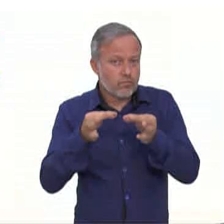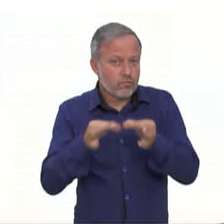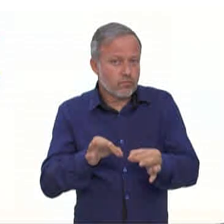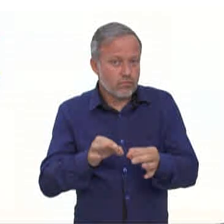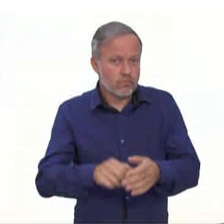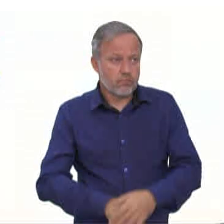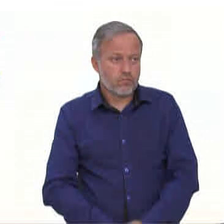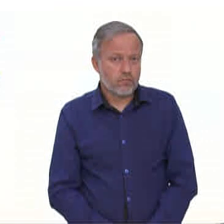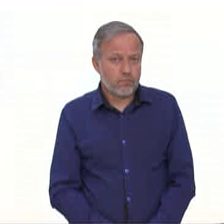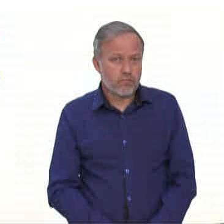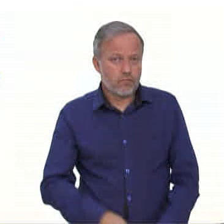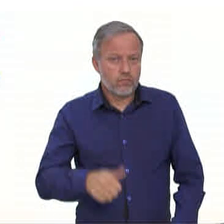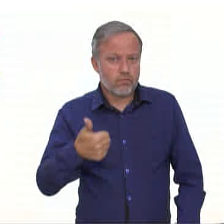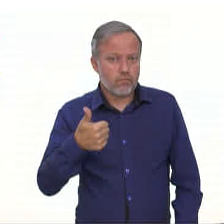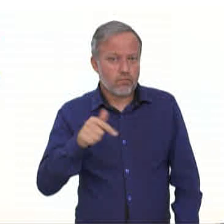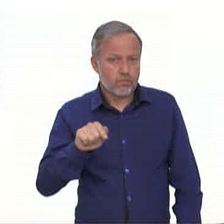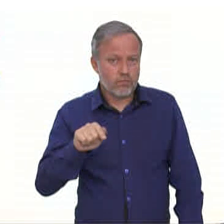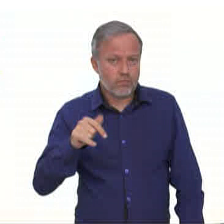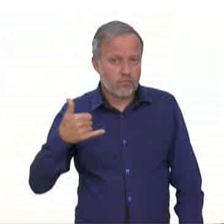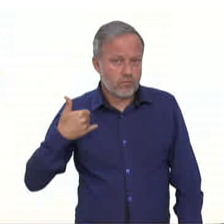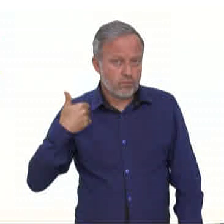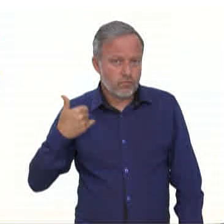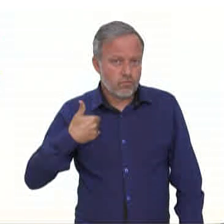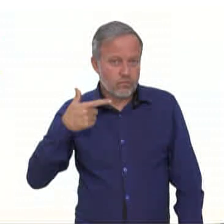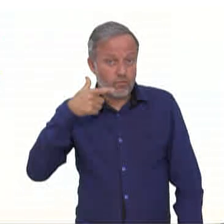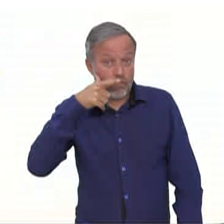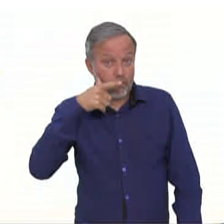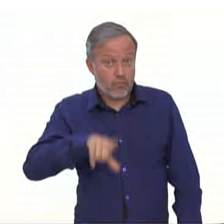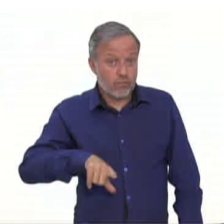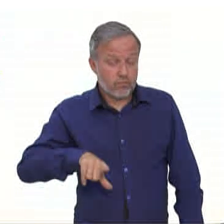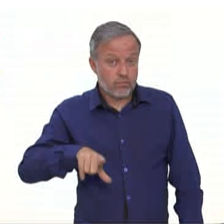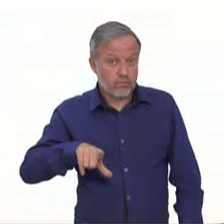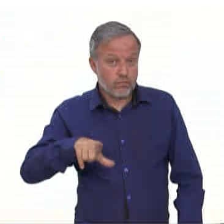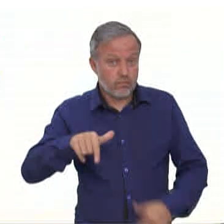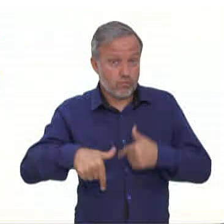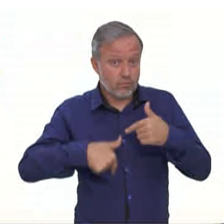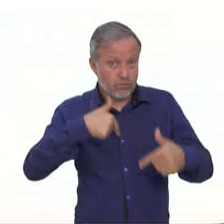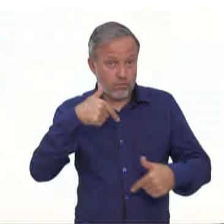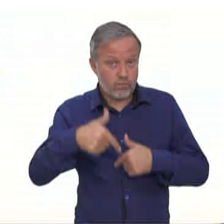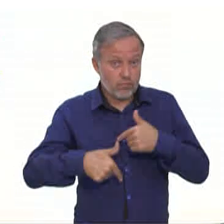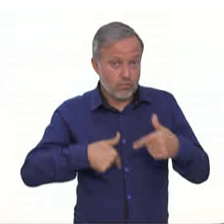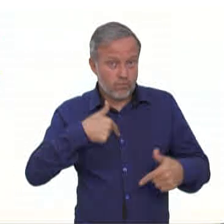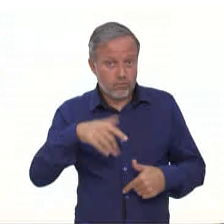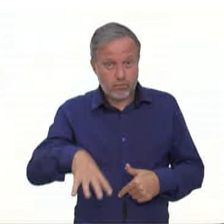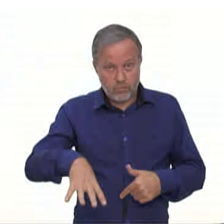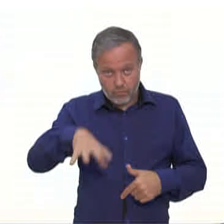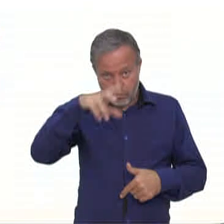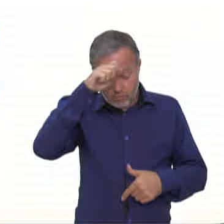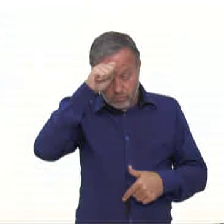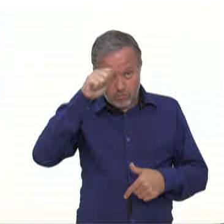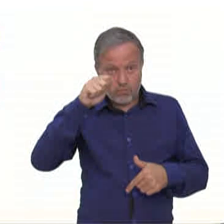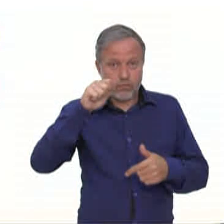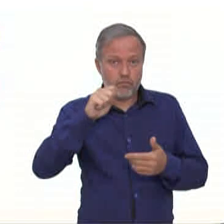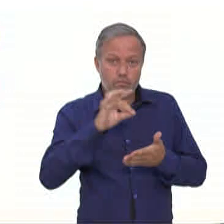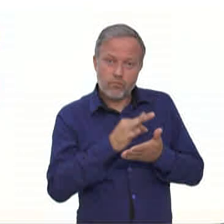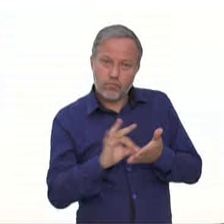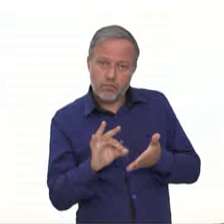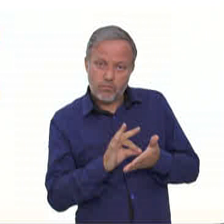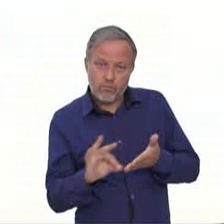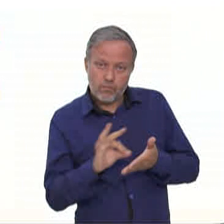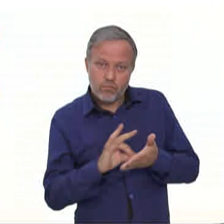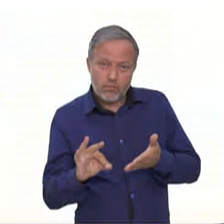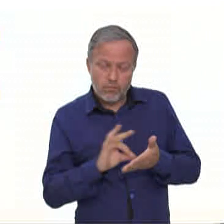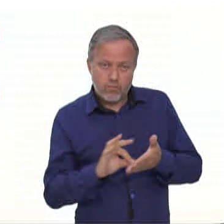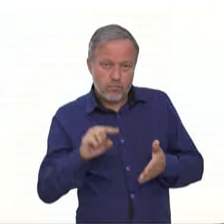Aos 17 anos, conseguiu um emprego de aprendiz de tipógrafo na imprensa nacional.